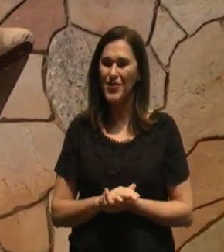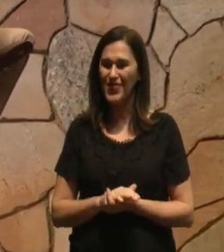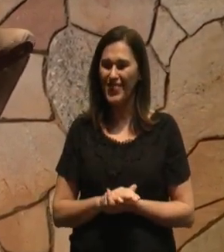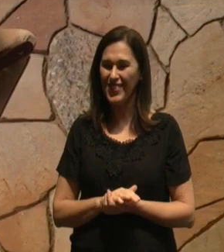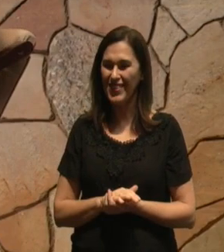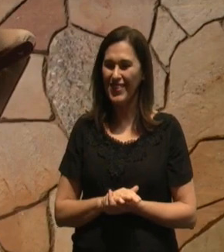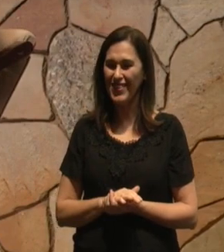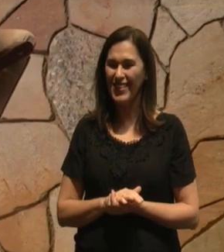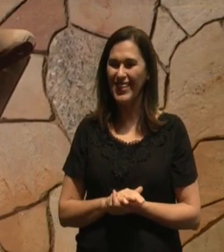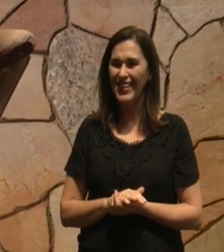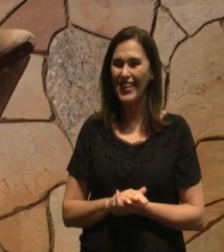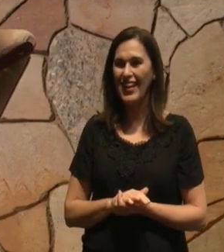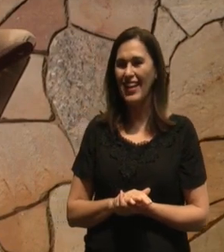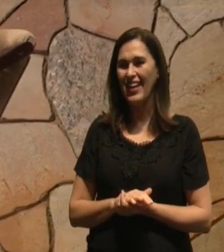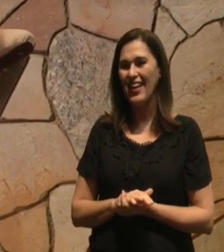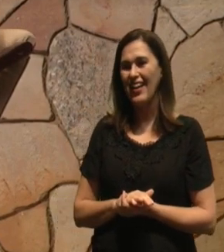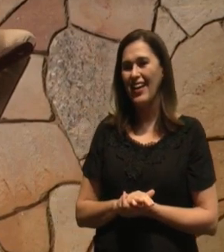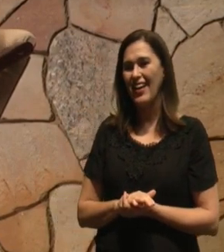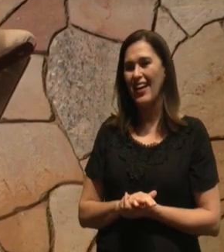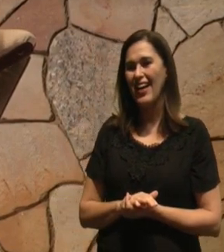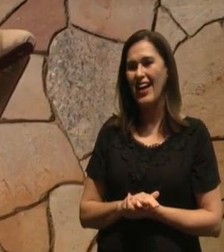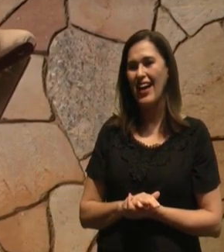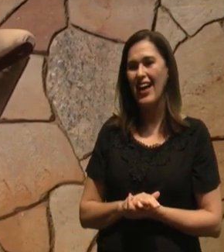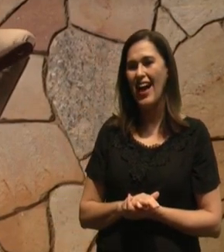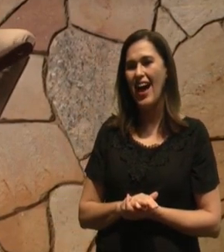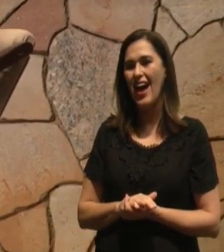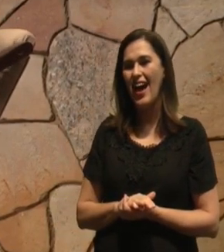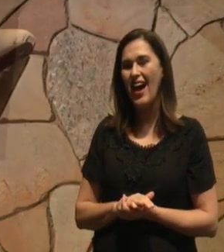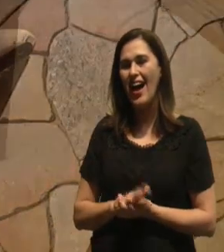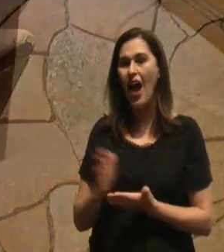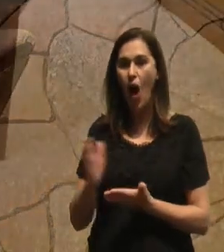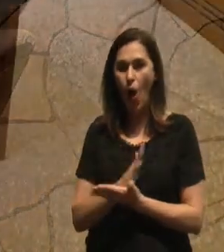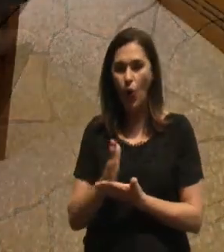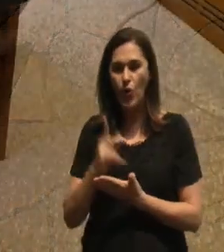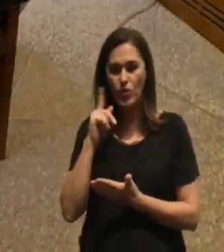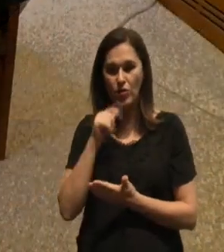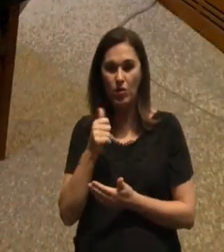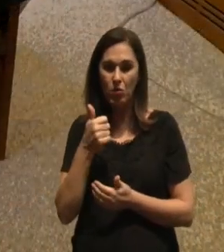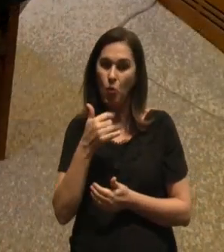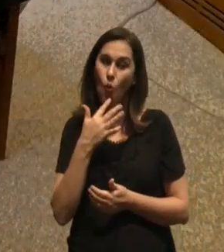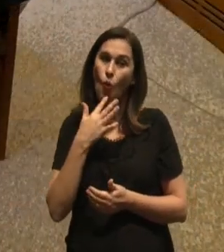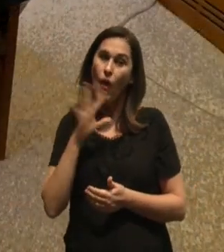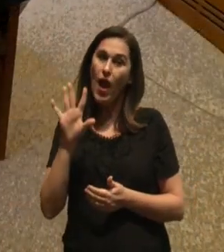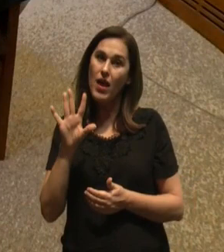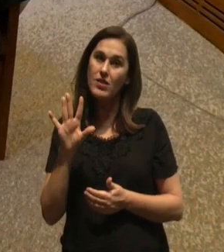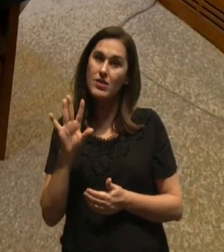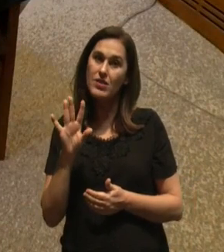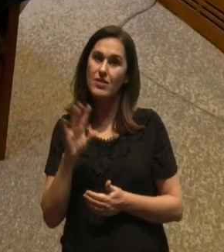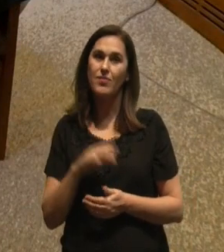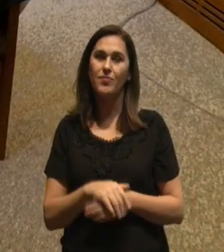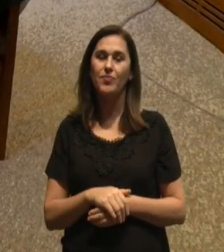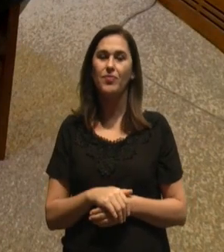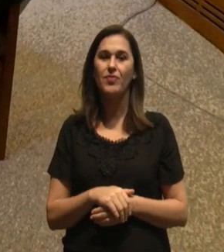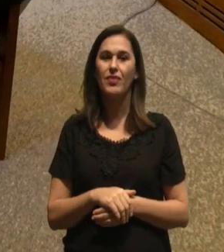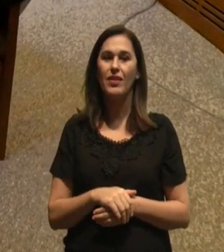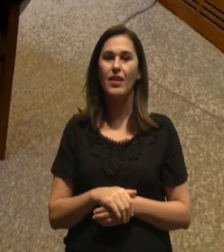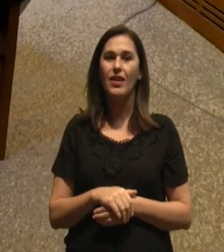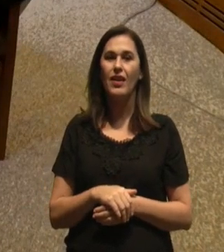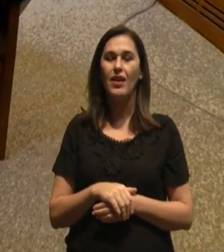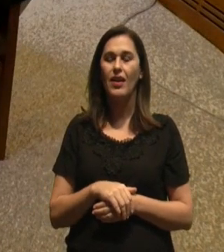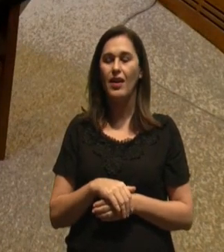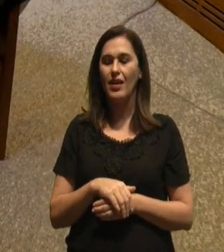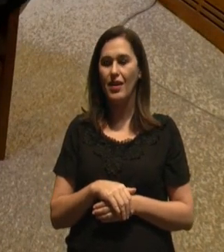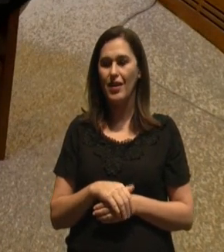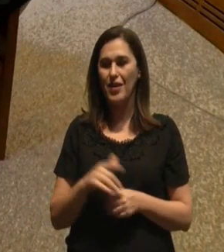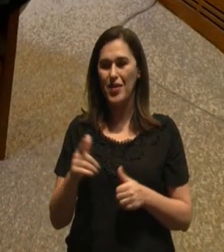falar da sigla, mas algumas irmãs, inclusive, que poderiam estar participando, podem não conhecer. Irmã, falar sobre o trabalho da MMCM. Sim, em